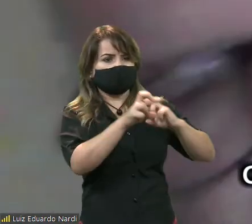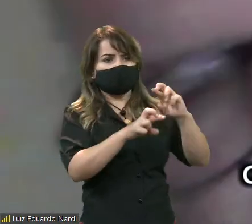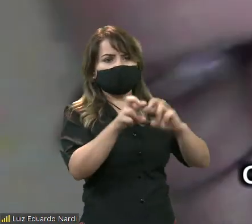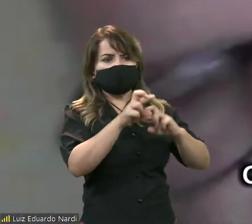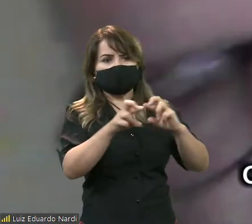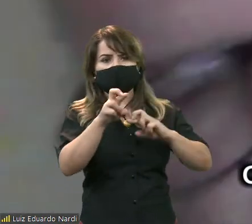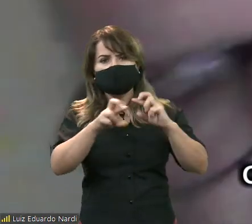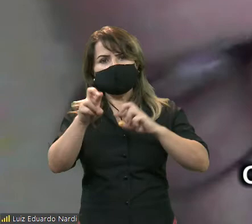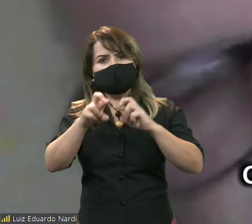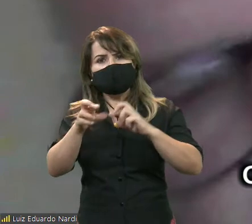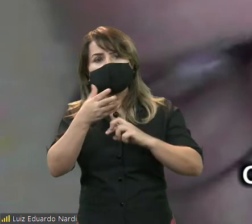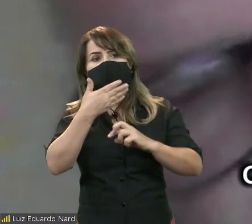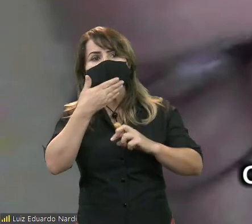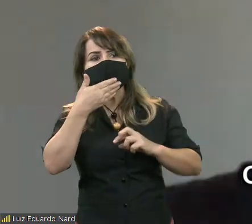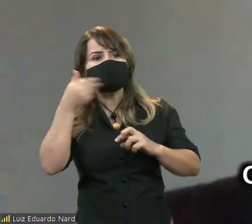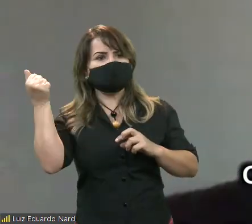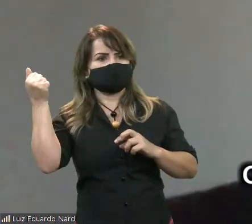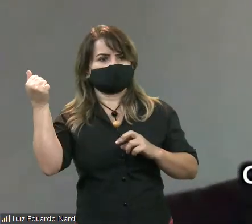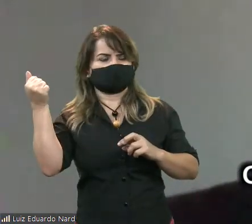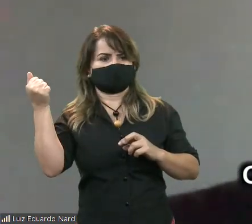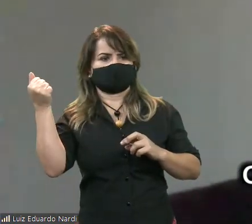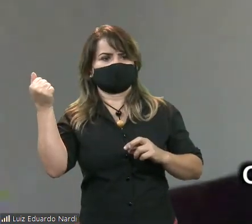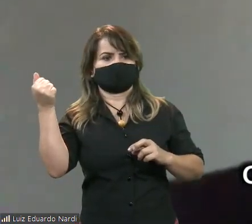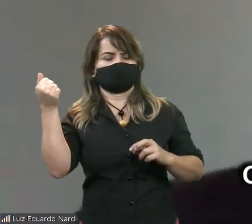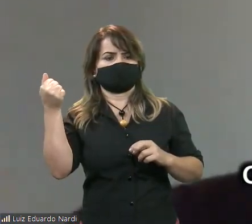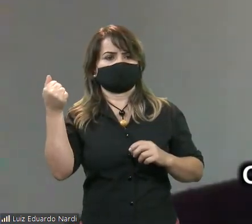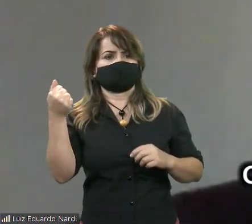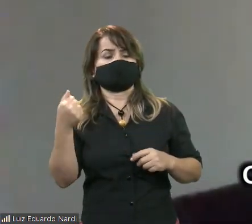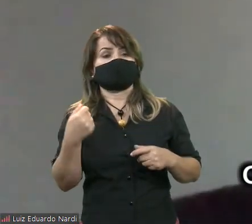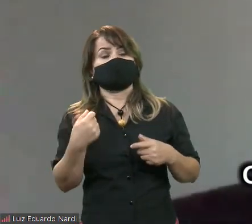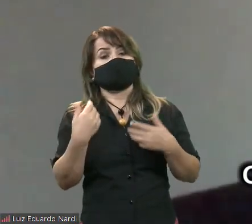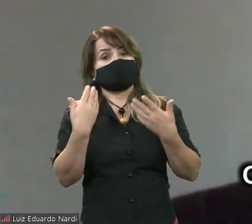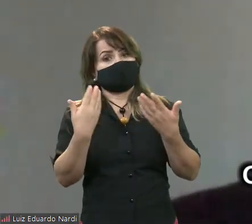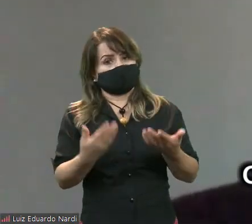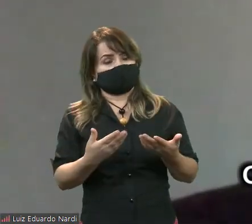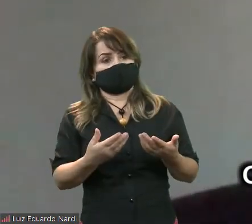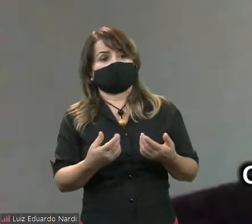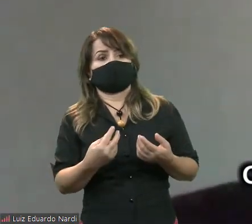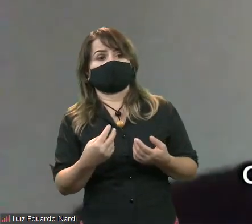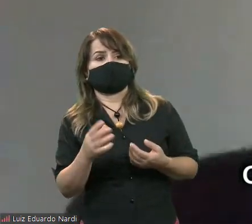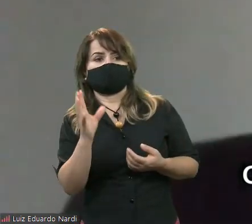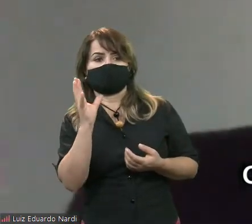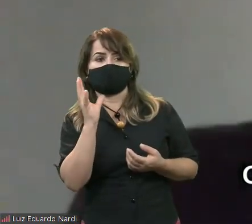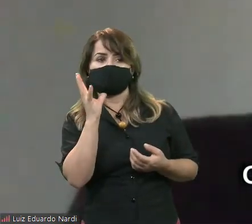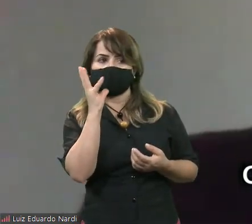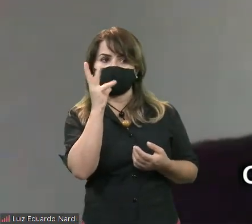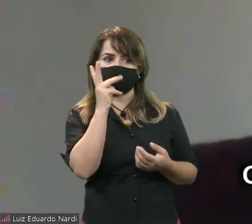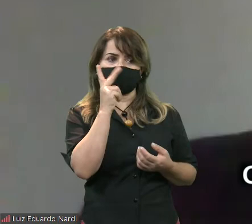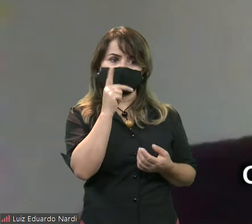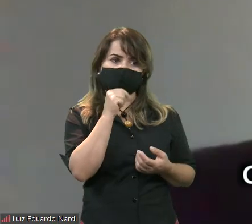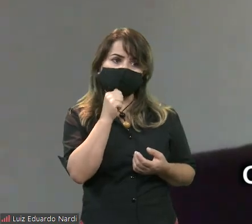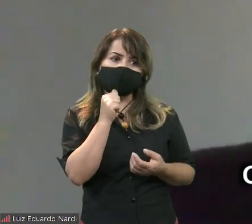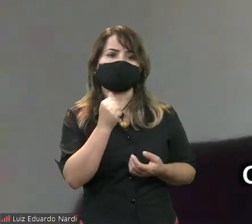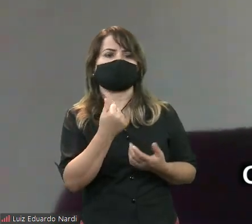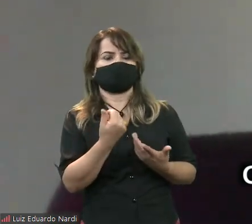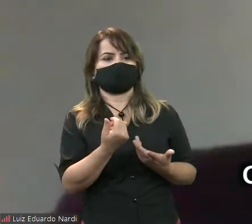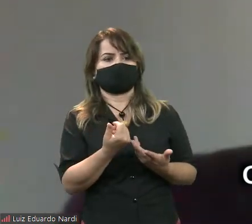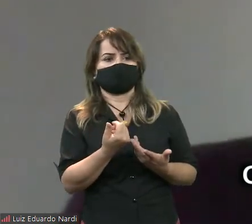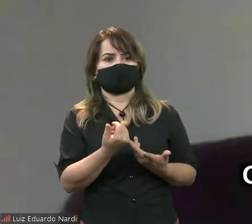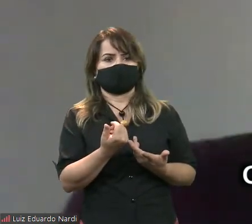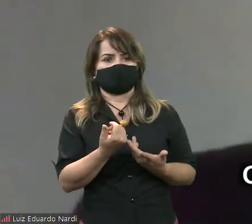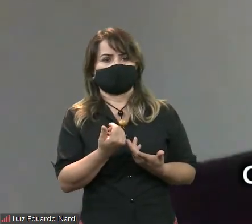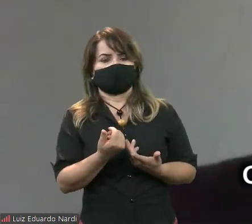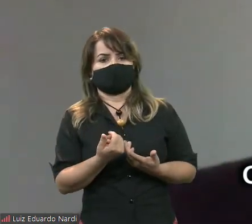um ambiente, para que se demore mais, para que se leve mais tempo, como se o secretário da Fazenda não